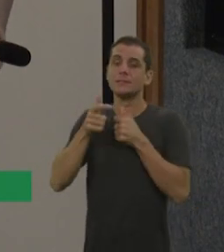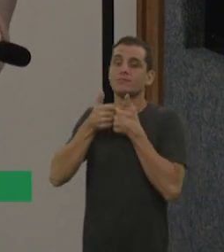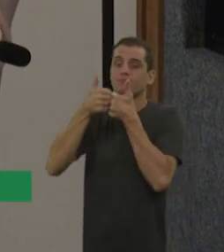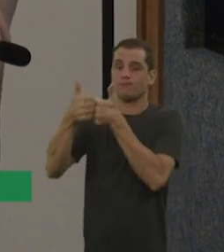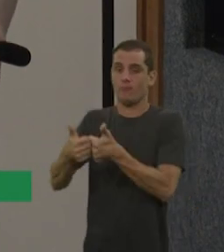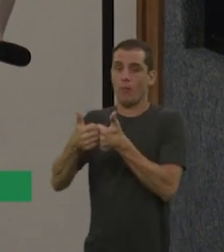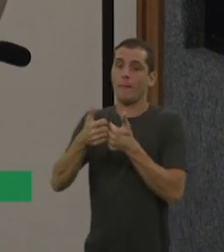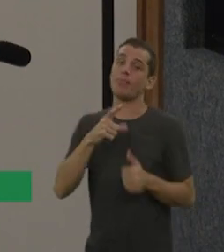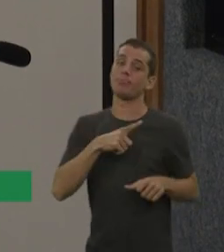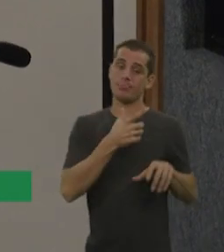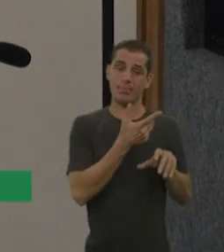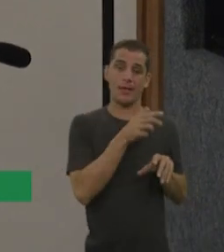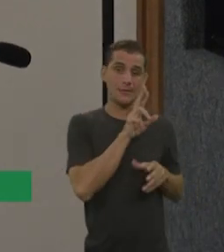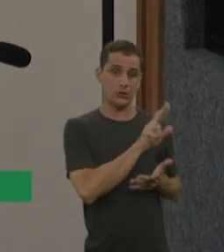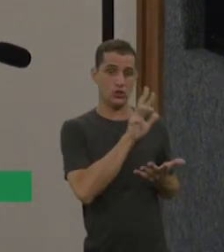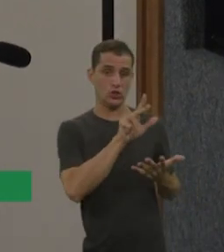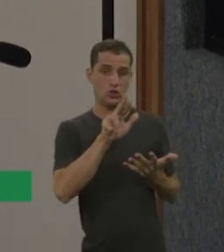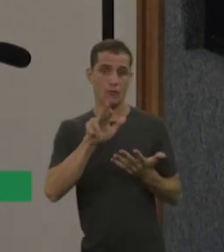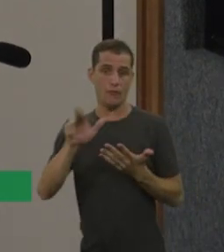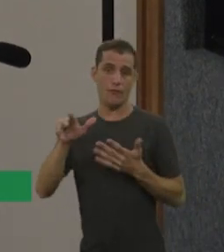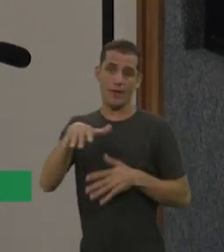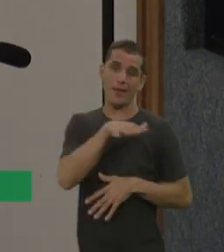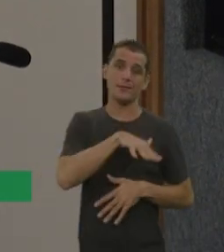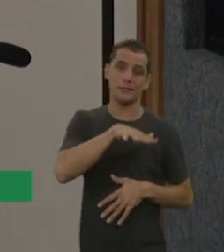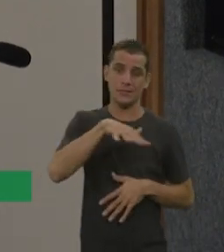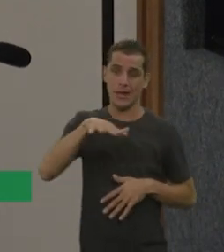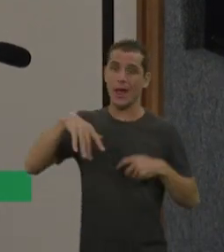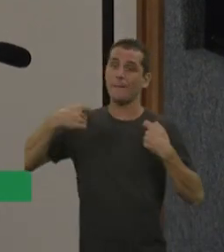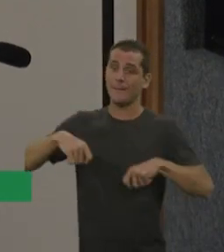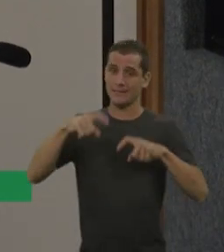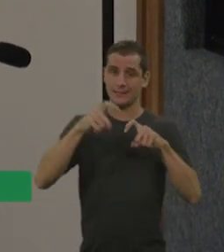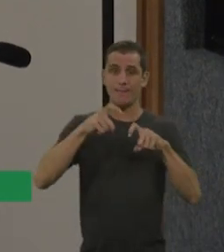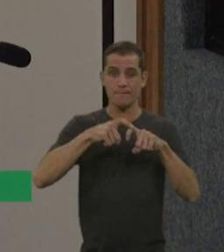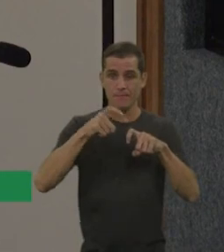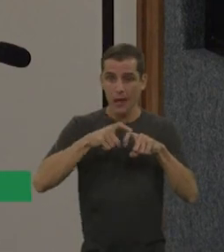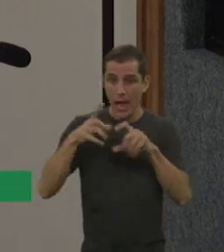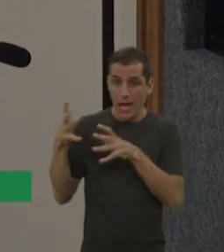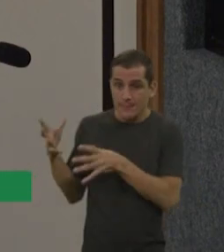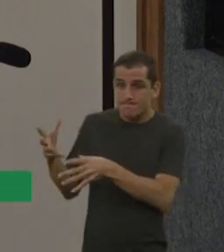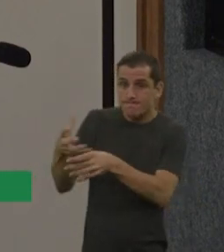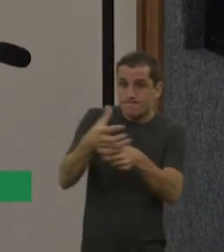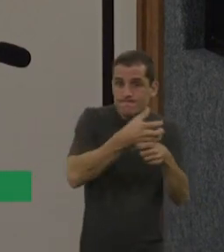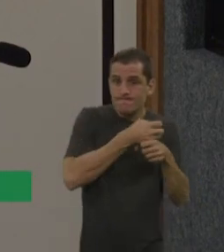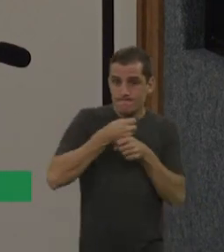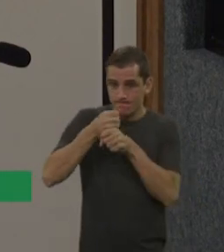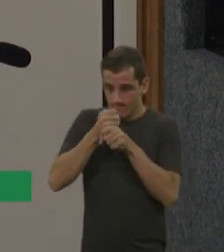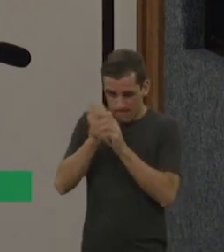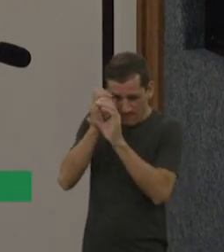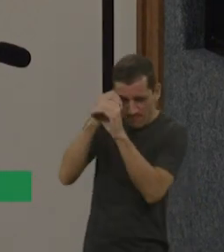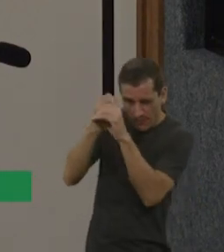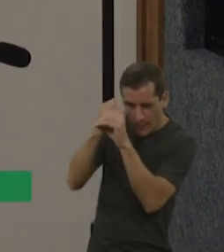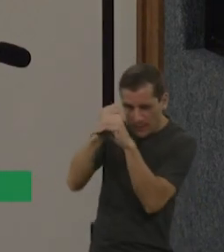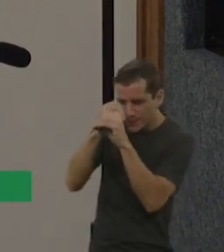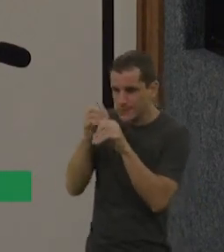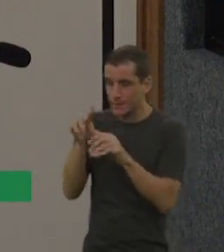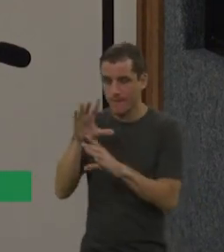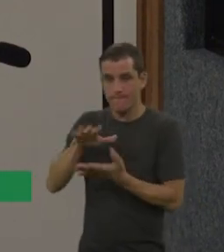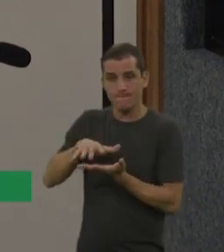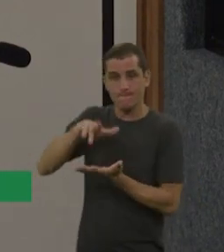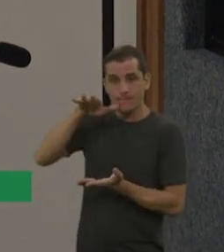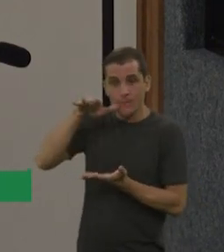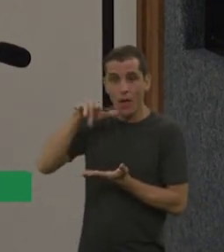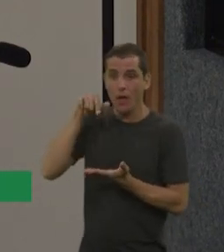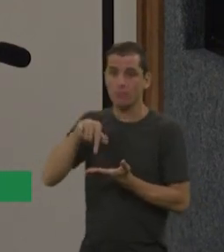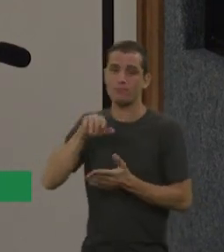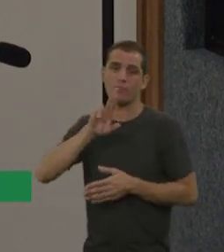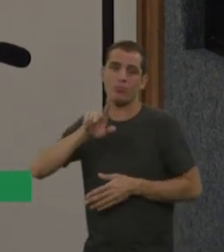né. Sempre tem que ter um médico que faz esse conchavo aí de tudo para ver o paciente como um todo, porque não é legal ter só o